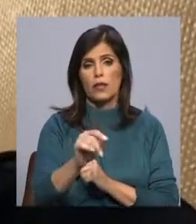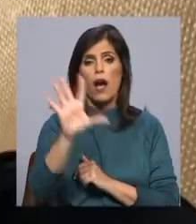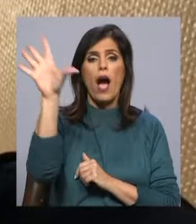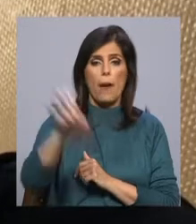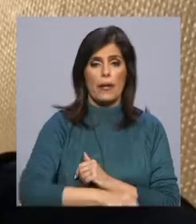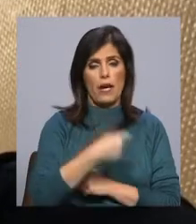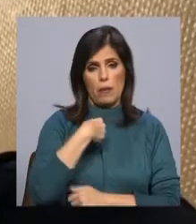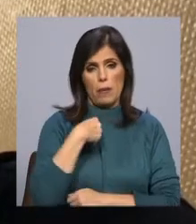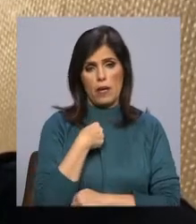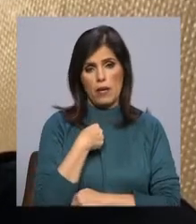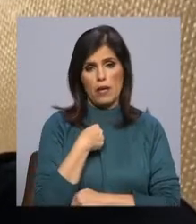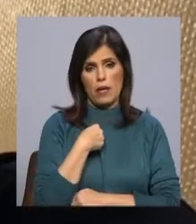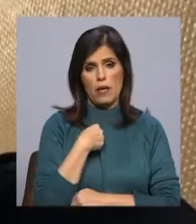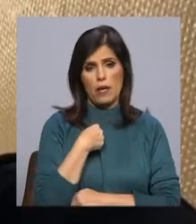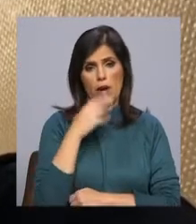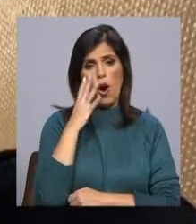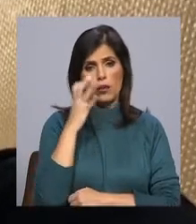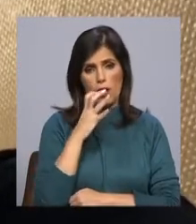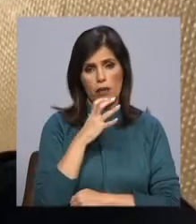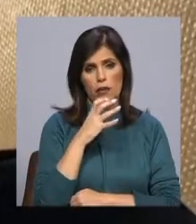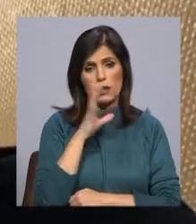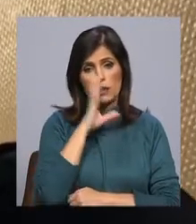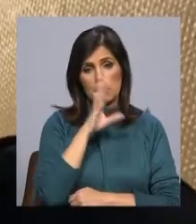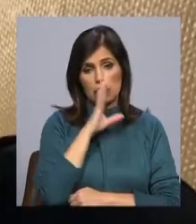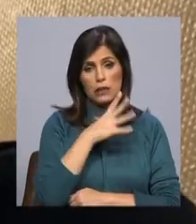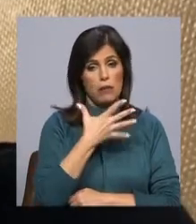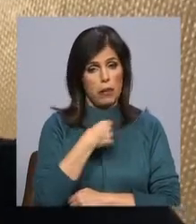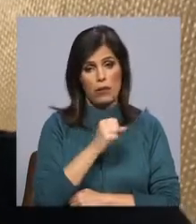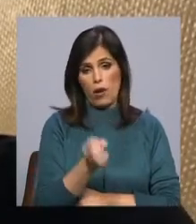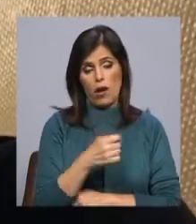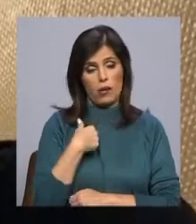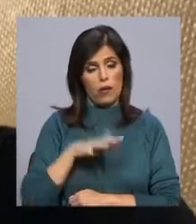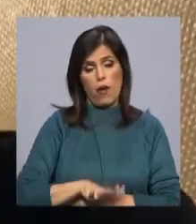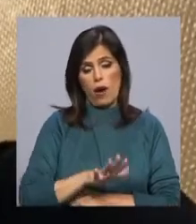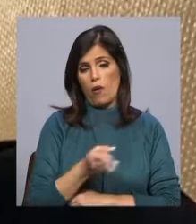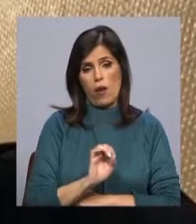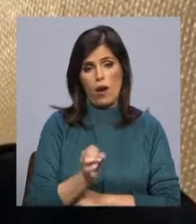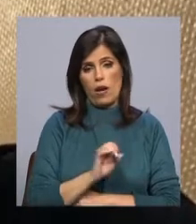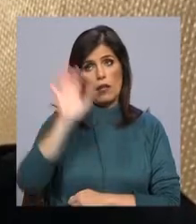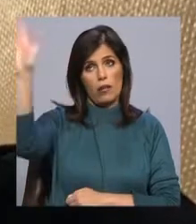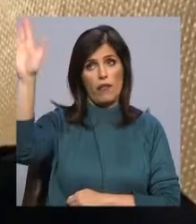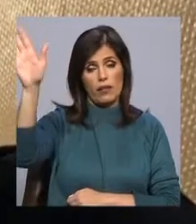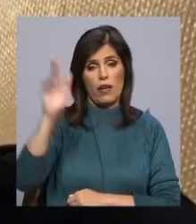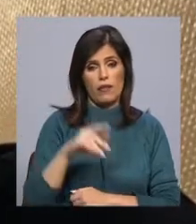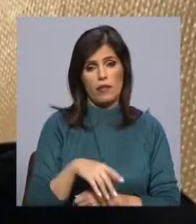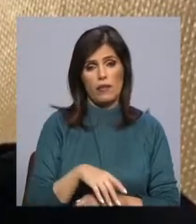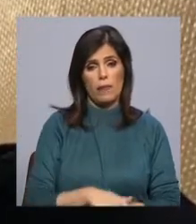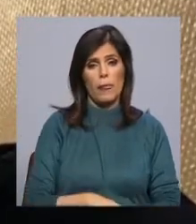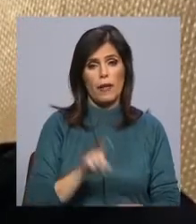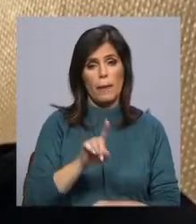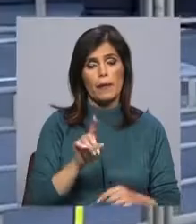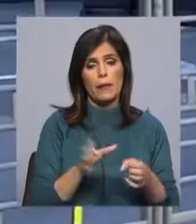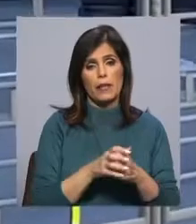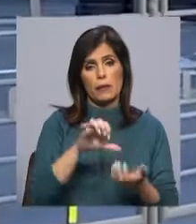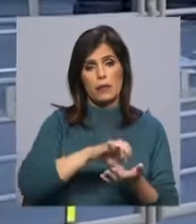e apanharam no apanhar no hotel só não estava aqui hoje aqui nesta tela estaria ainda não atende a primeira aqui